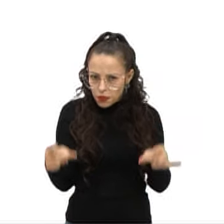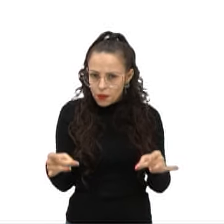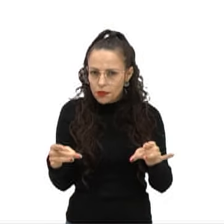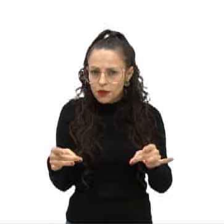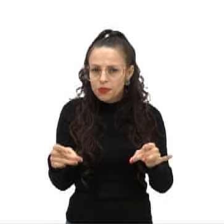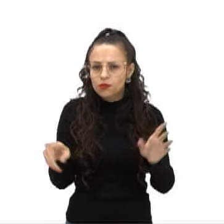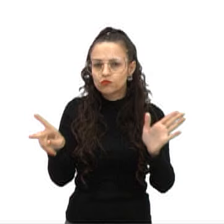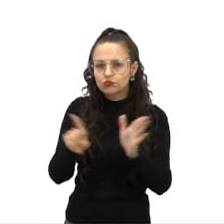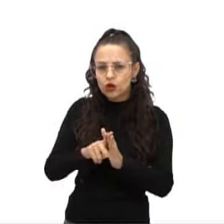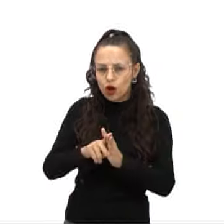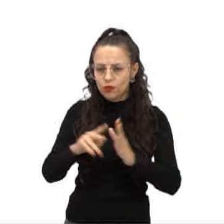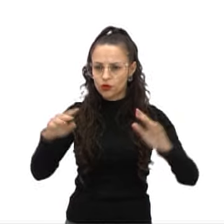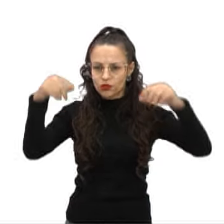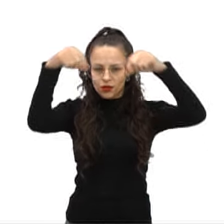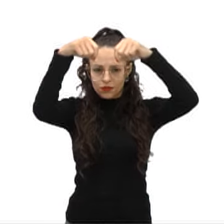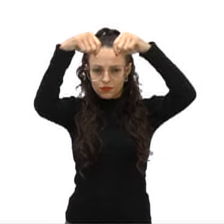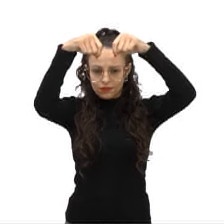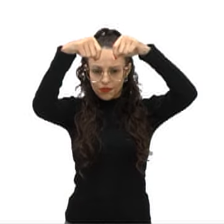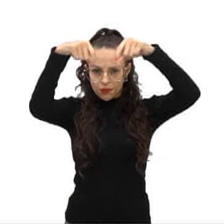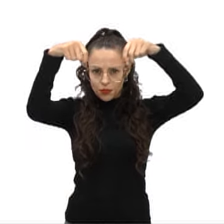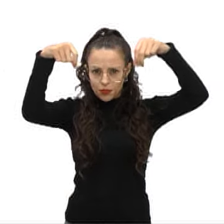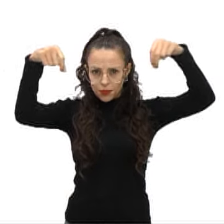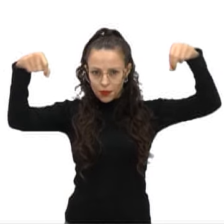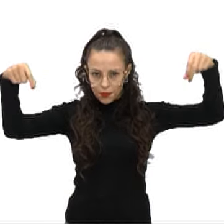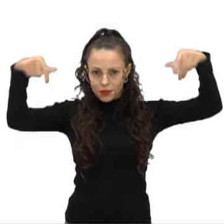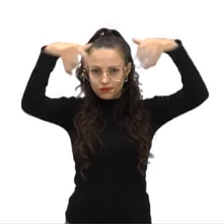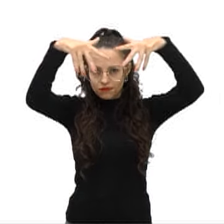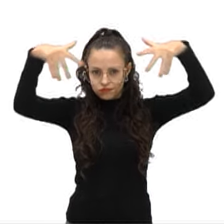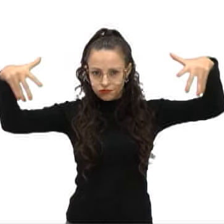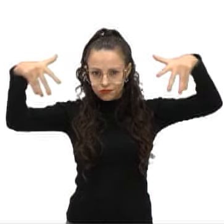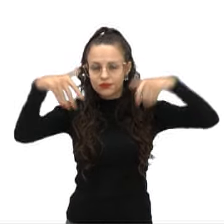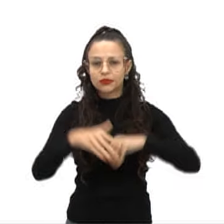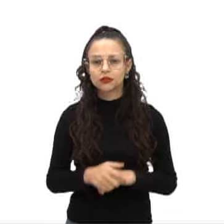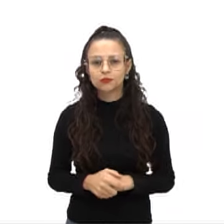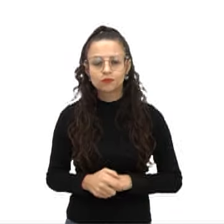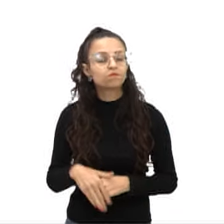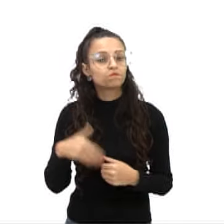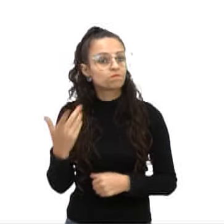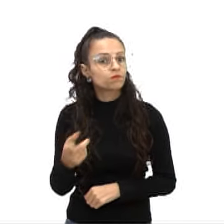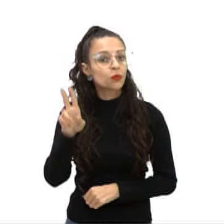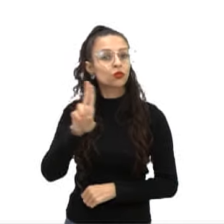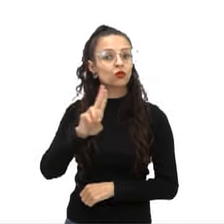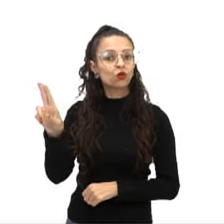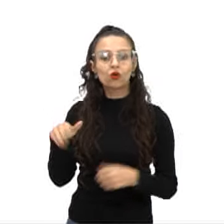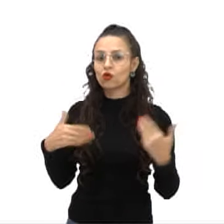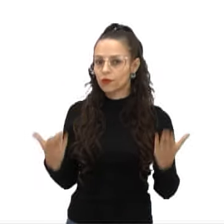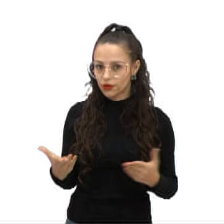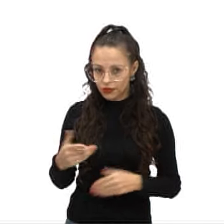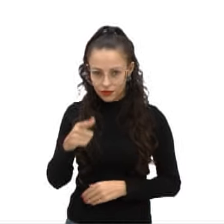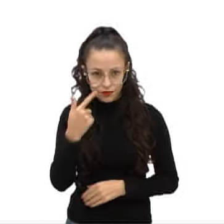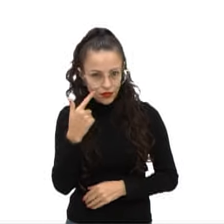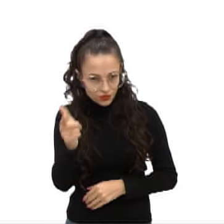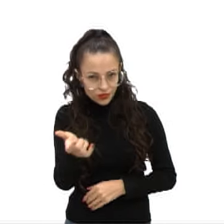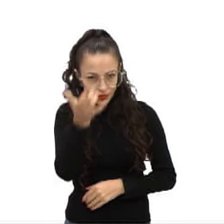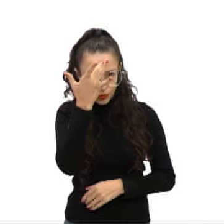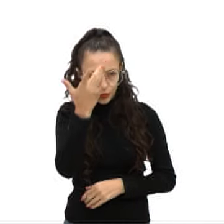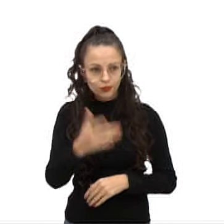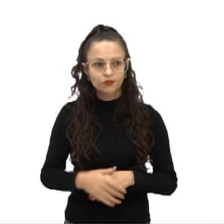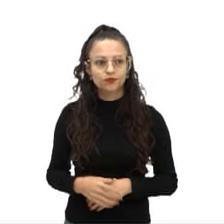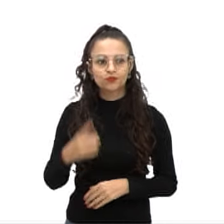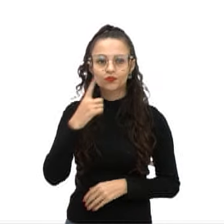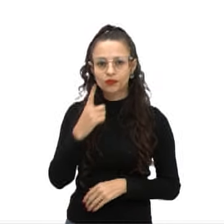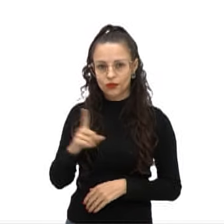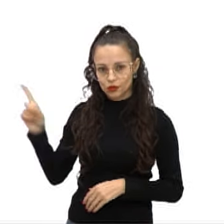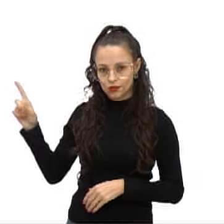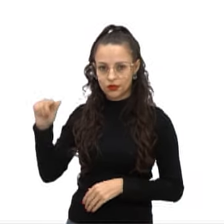em prismas justapostos e que parece estalactites penduradas. Estamos falando vamos ver se você decorou, hein?